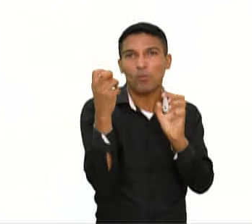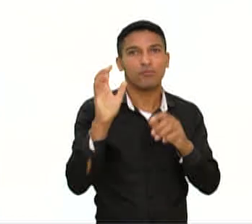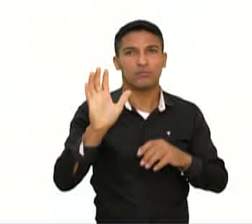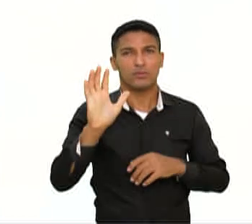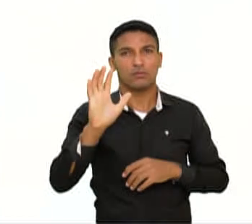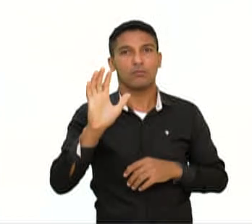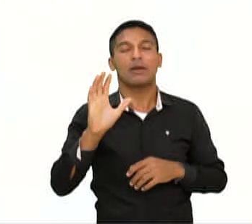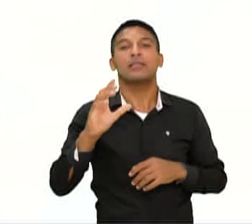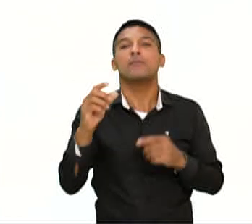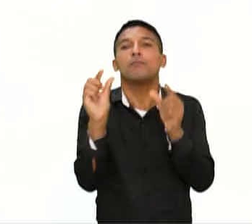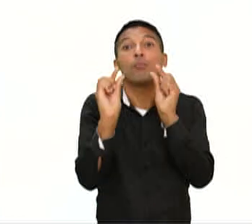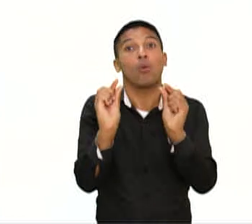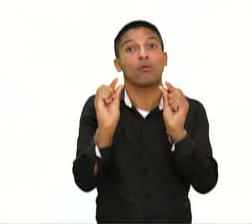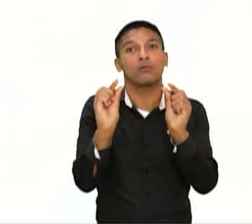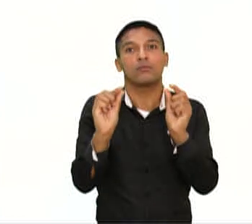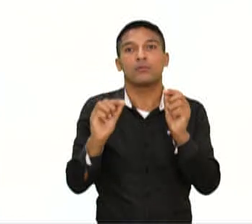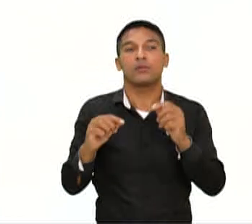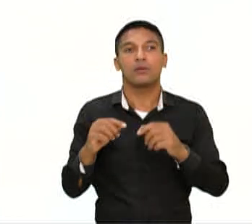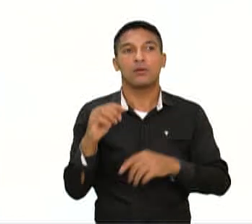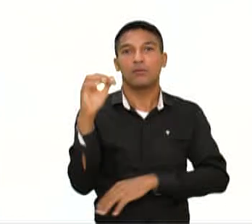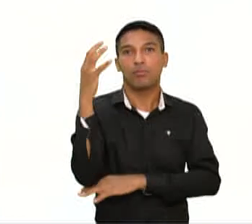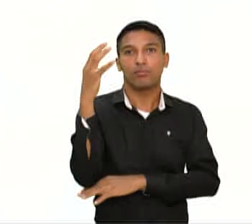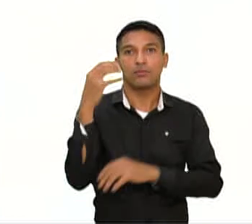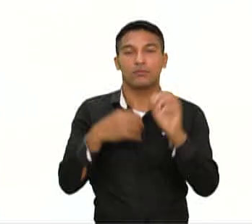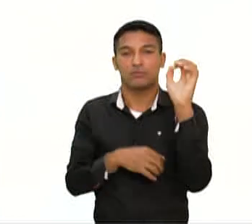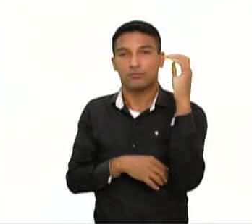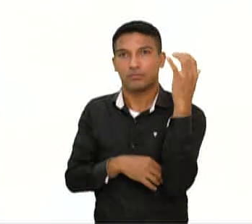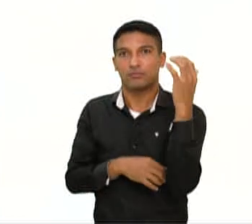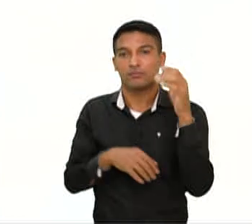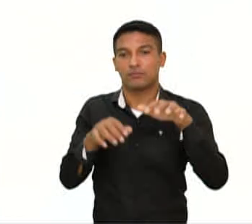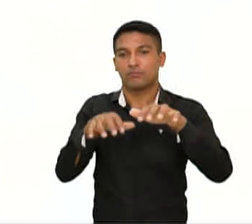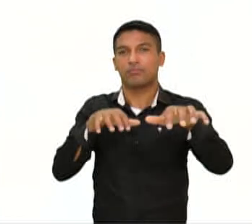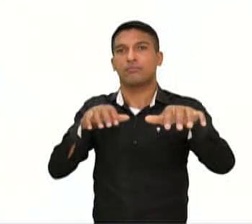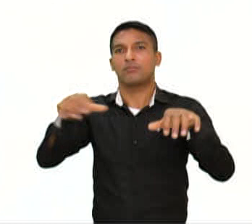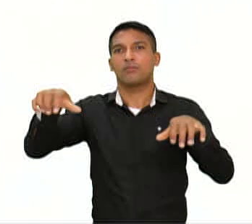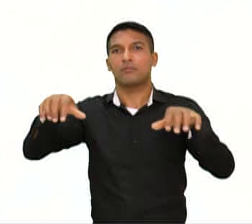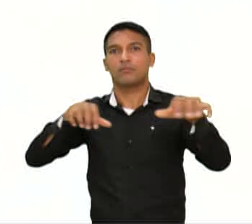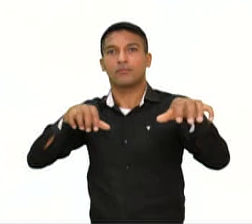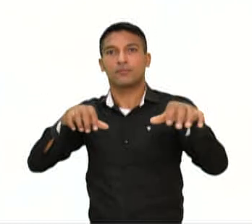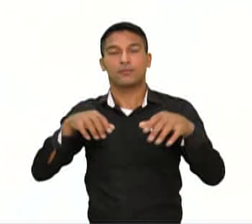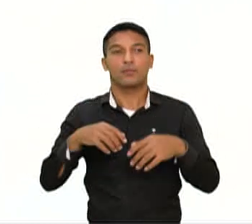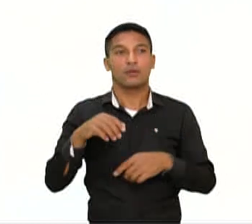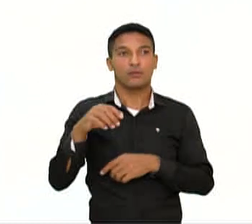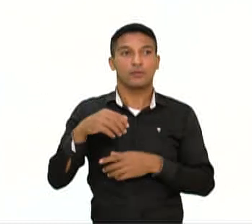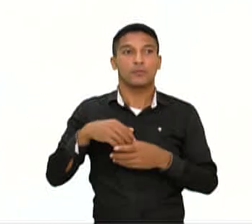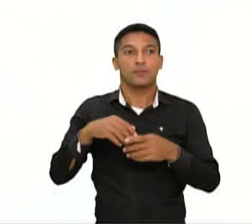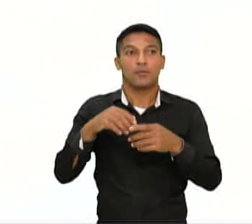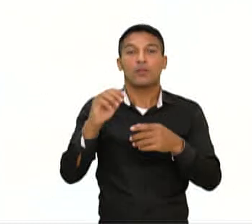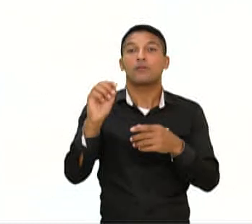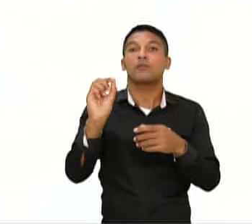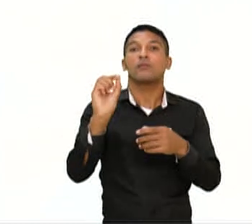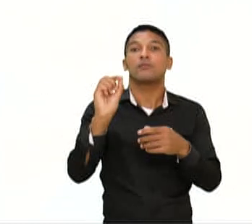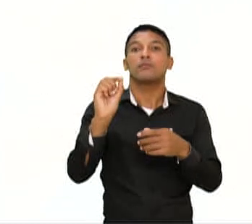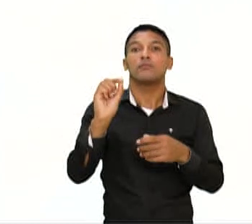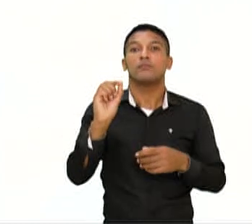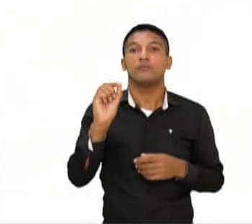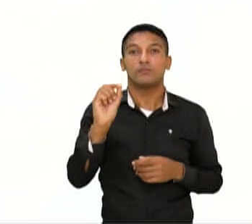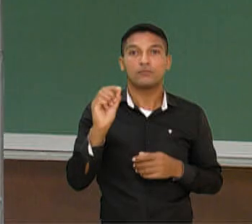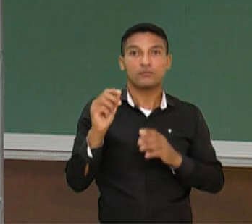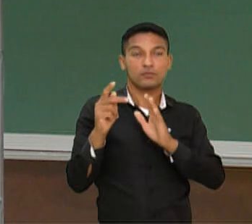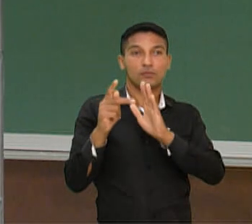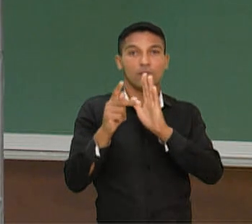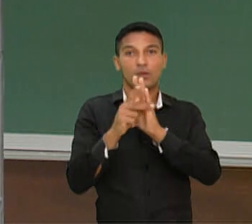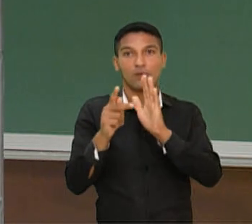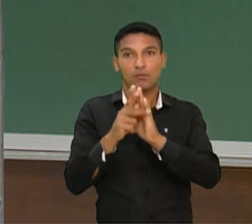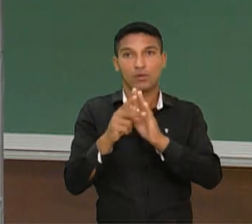mas mais consistente, distribuída pelo território, aproveitando e utilizando-se de recursos muitas vezes que